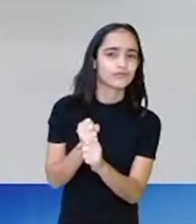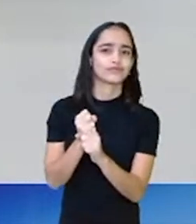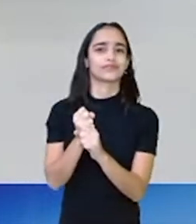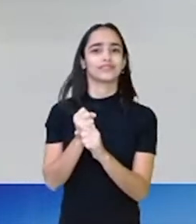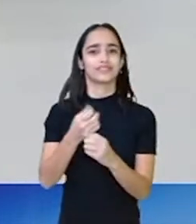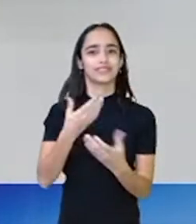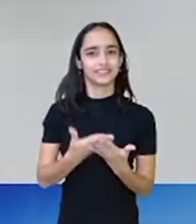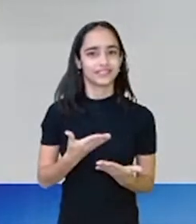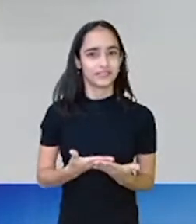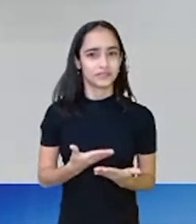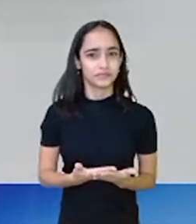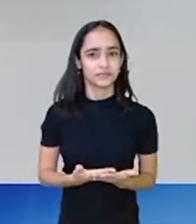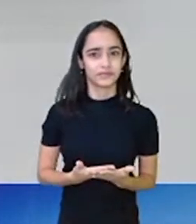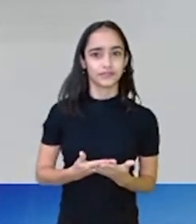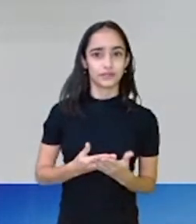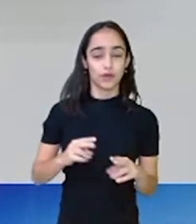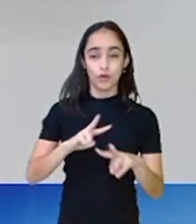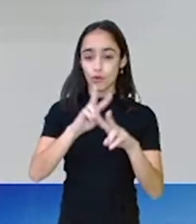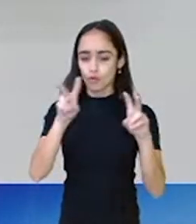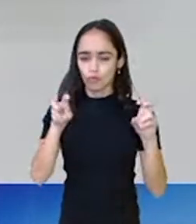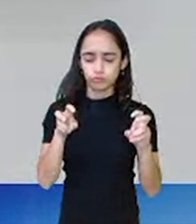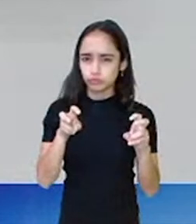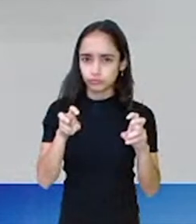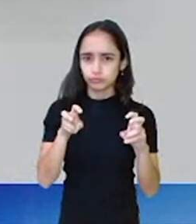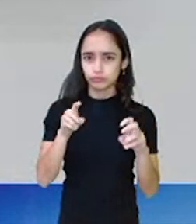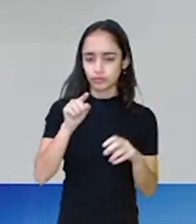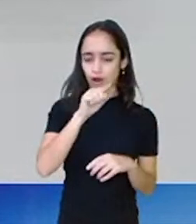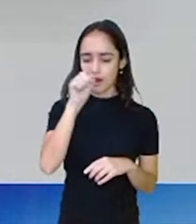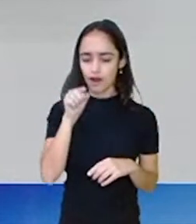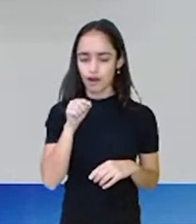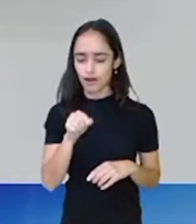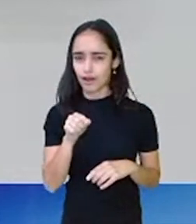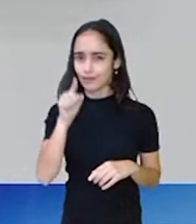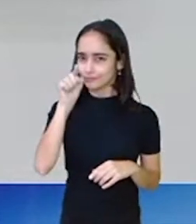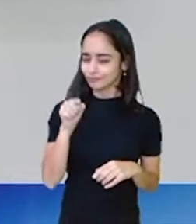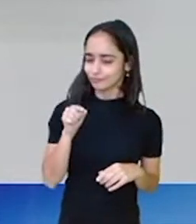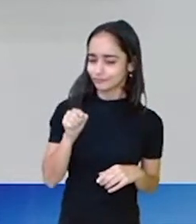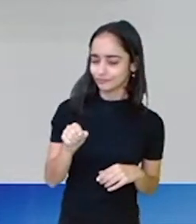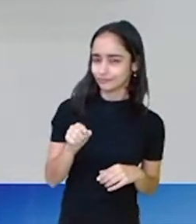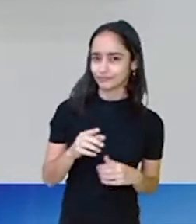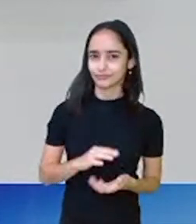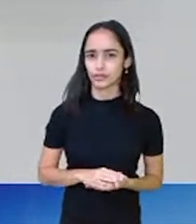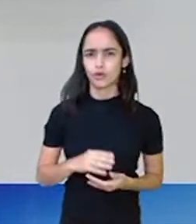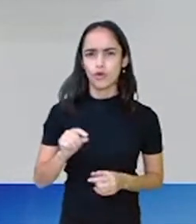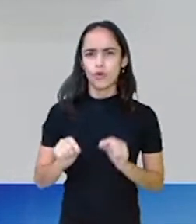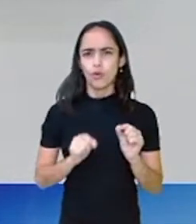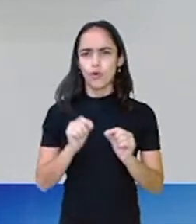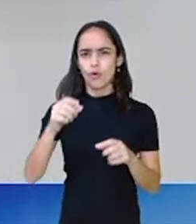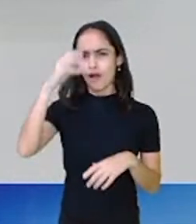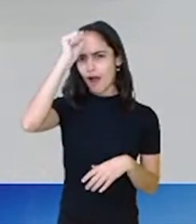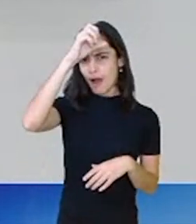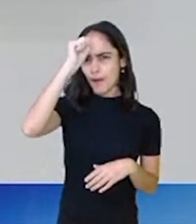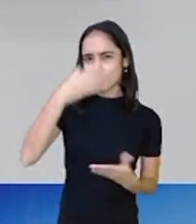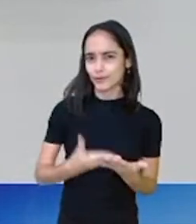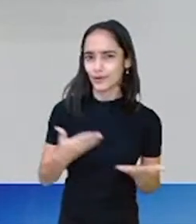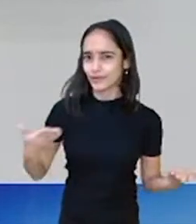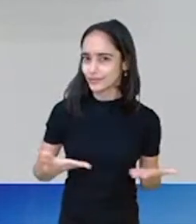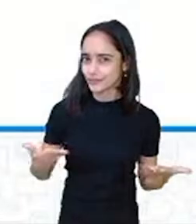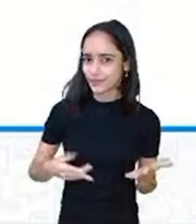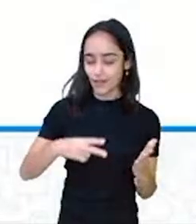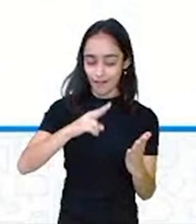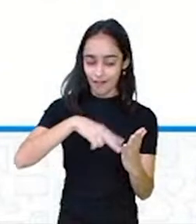estudos sobre os sinais de pontuação. O que aprenderemos na aula de hoje? Leitura e compreensão